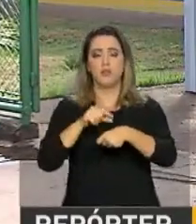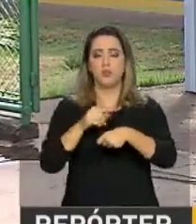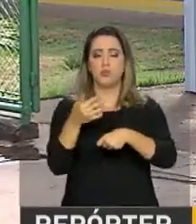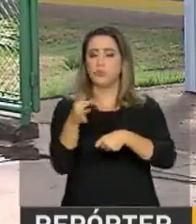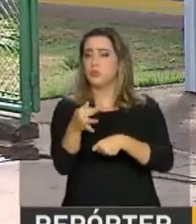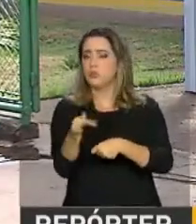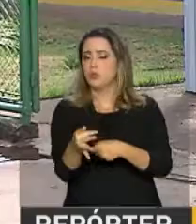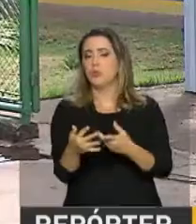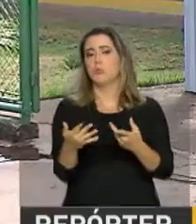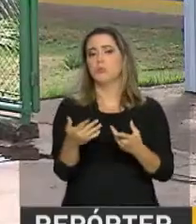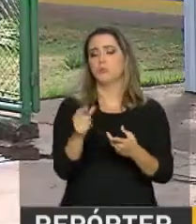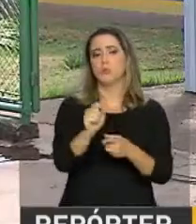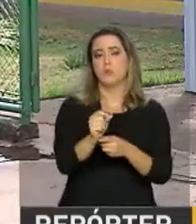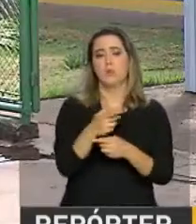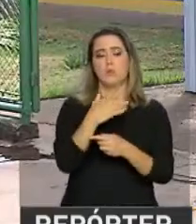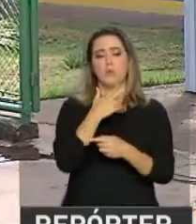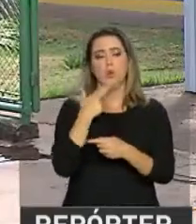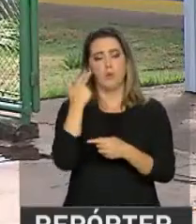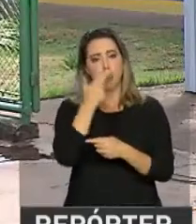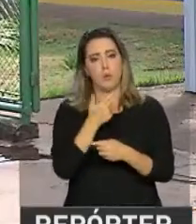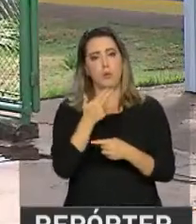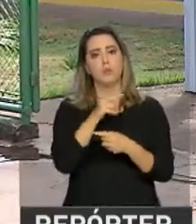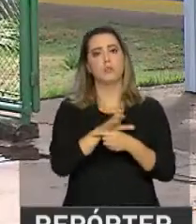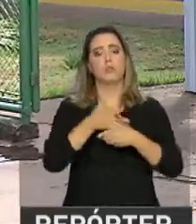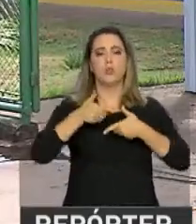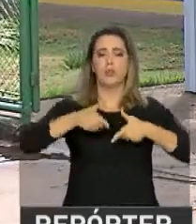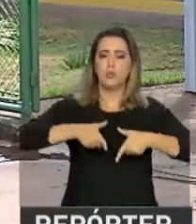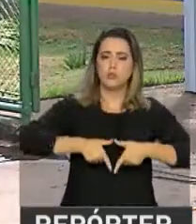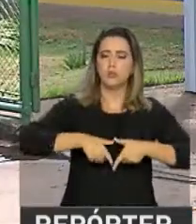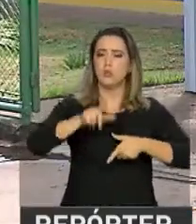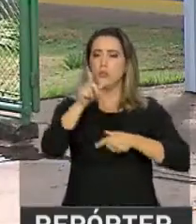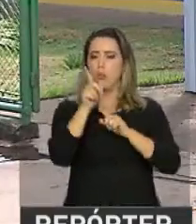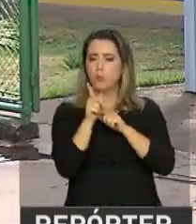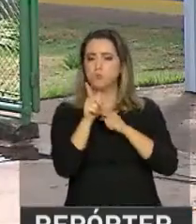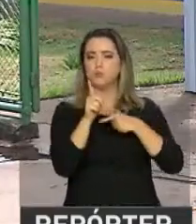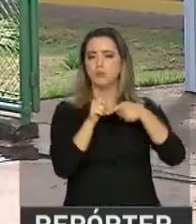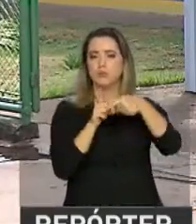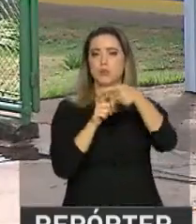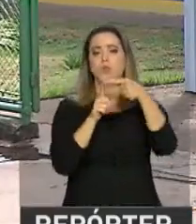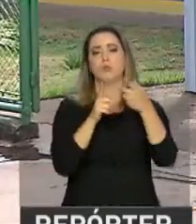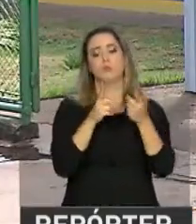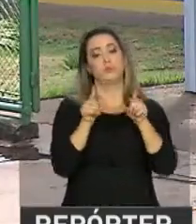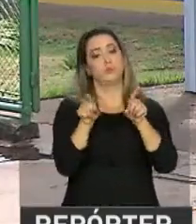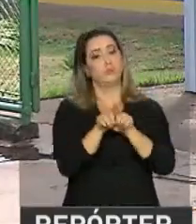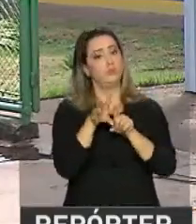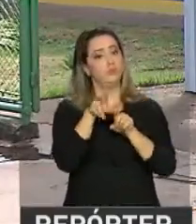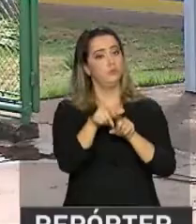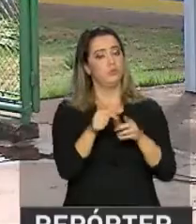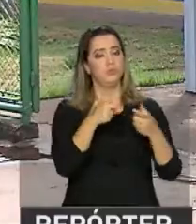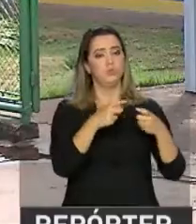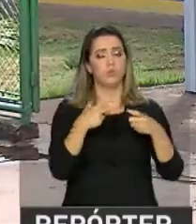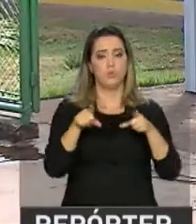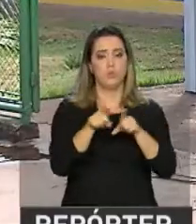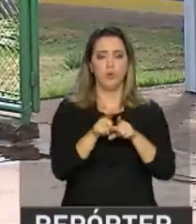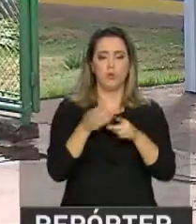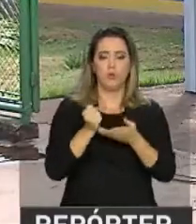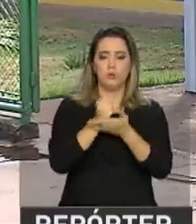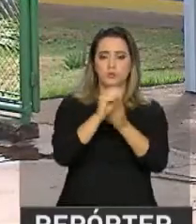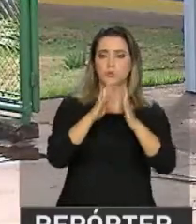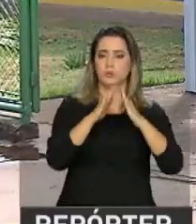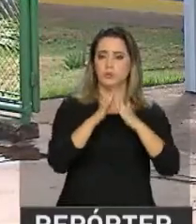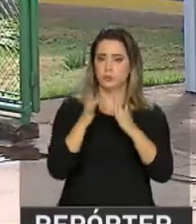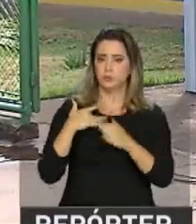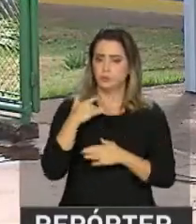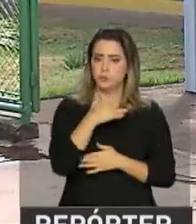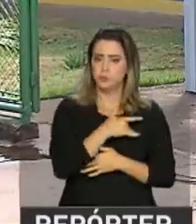corpo, reto e boca. Para o diagnóstico, os postos de saúde oferecem testes rápidos, sem nenhum